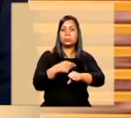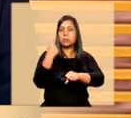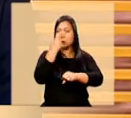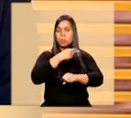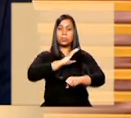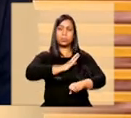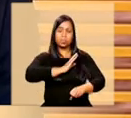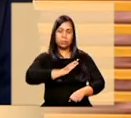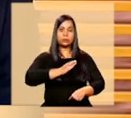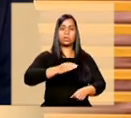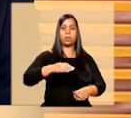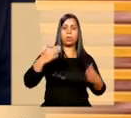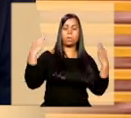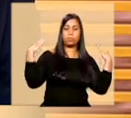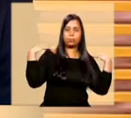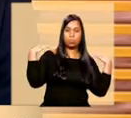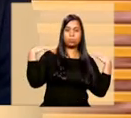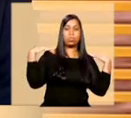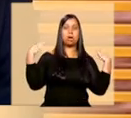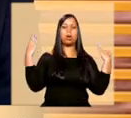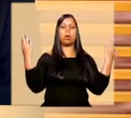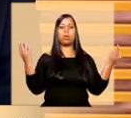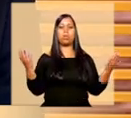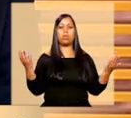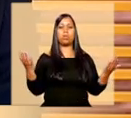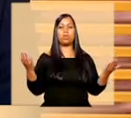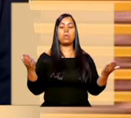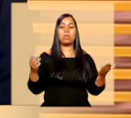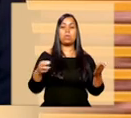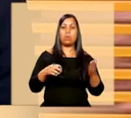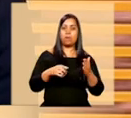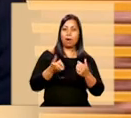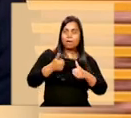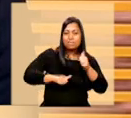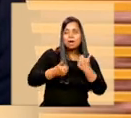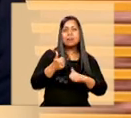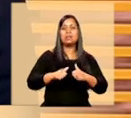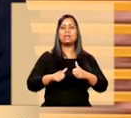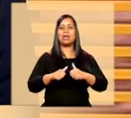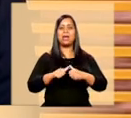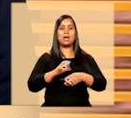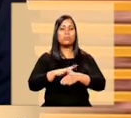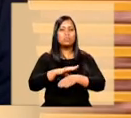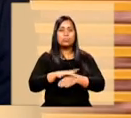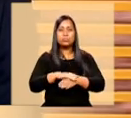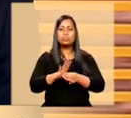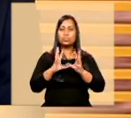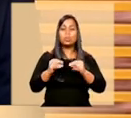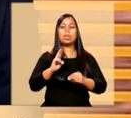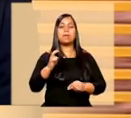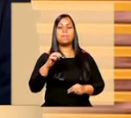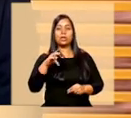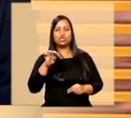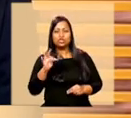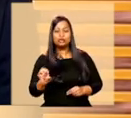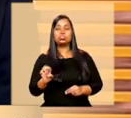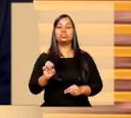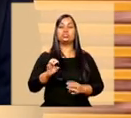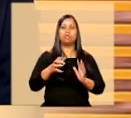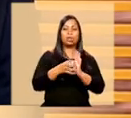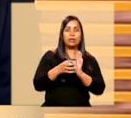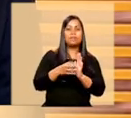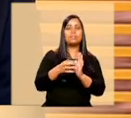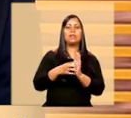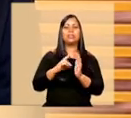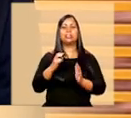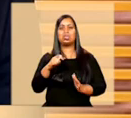faz exames para avaliar o coração, para avaliar o pulmão, são feitos exames para avaliar a infecção. Então, todos os exames de hepatite é